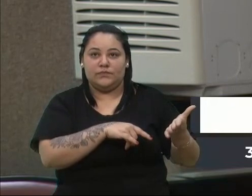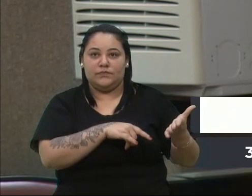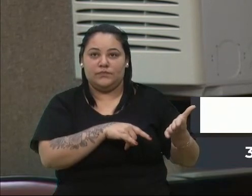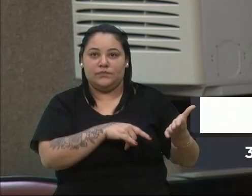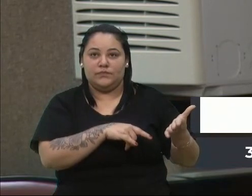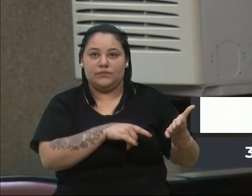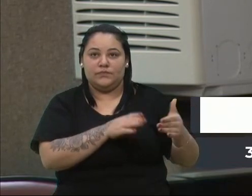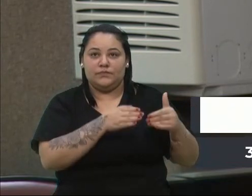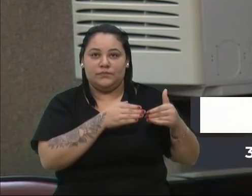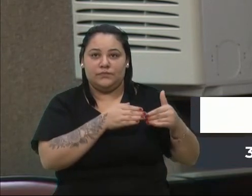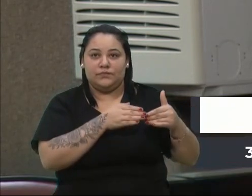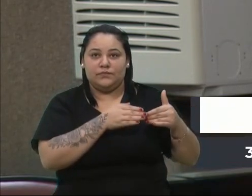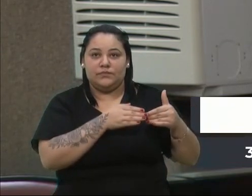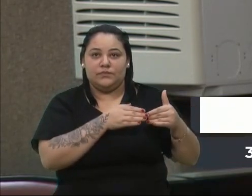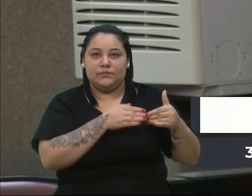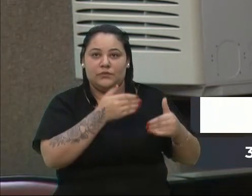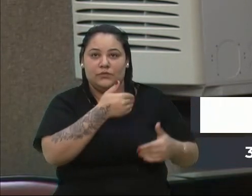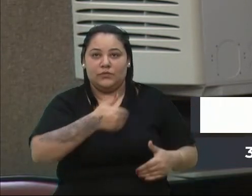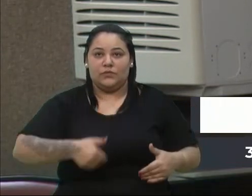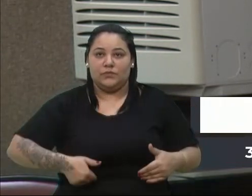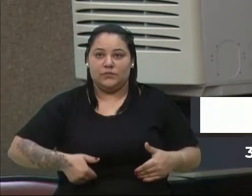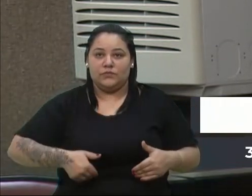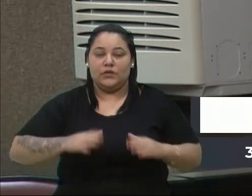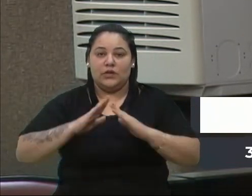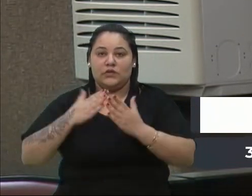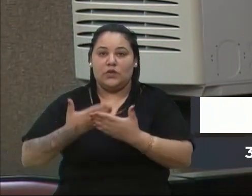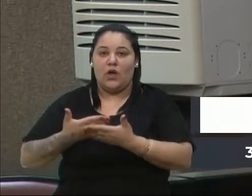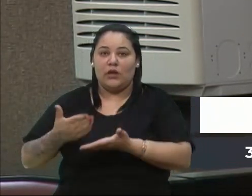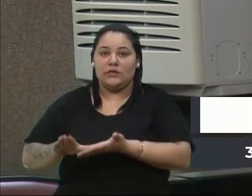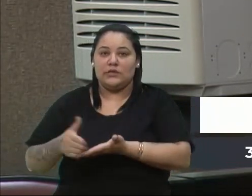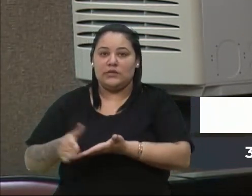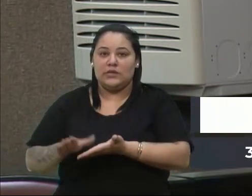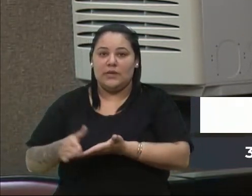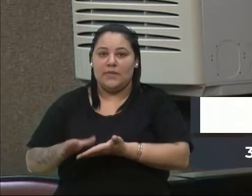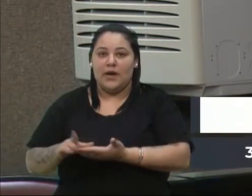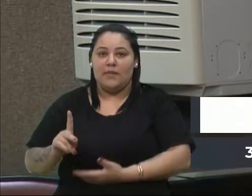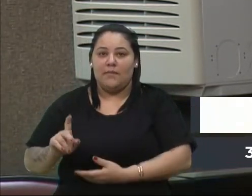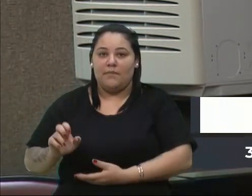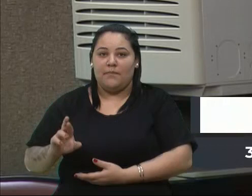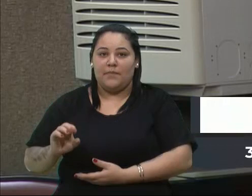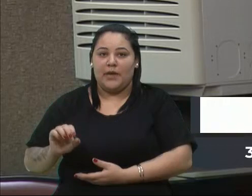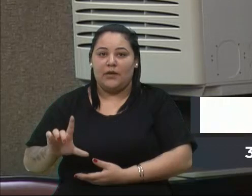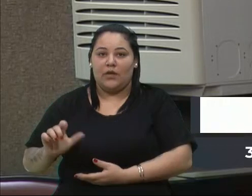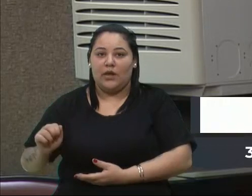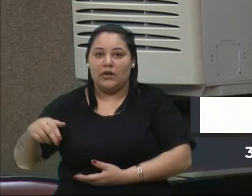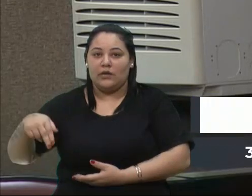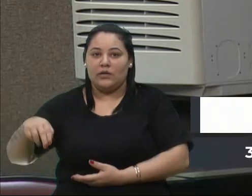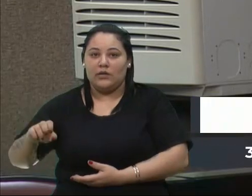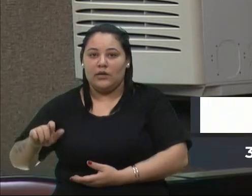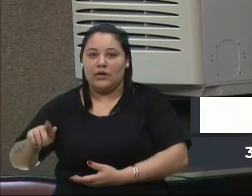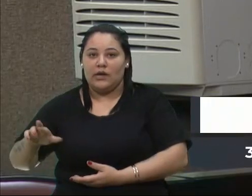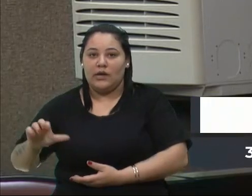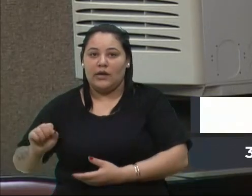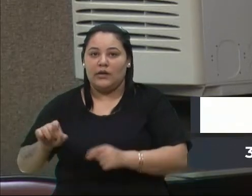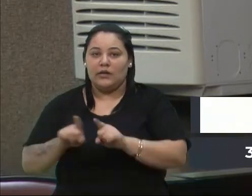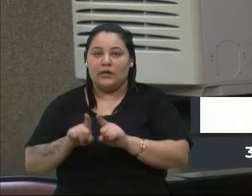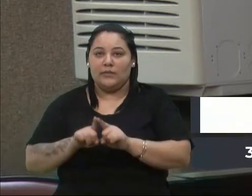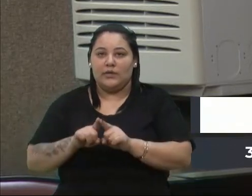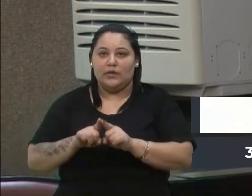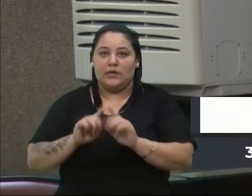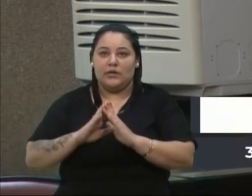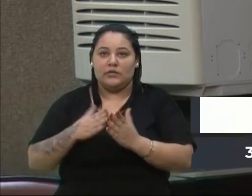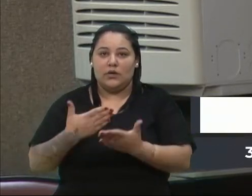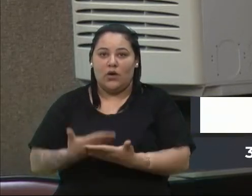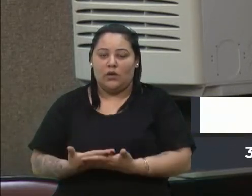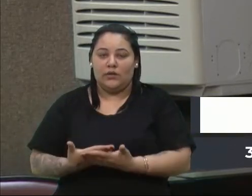imóveis públicos para a Escola de Samba Pérola Negra e para a Escola de Samba Recreativa Cultural Nação Verde